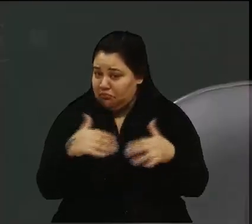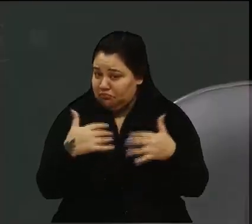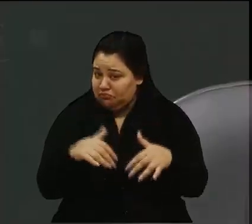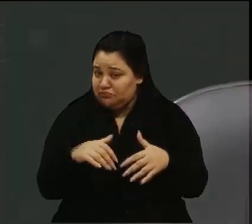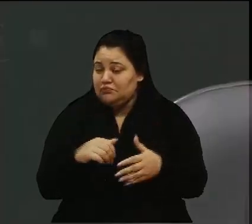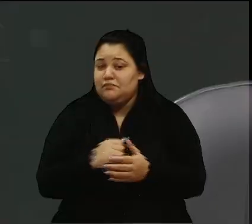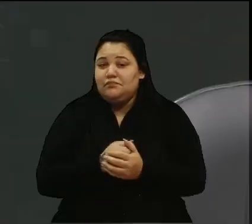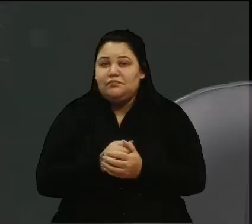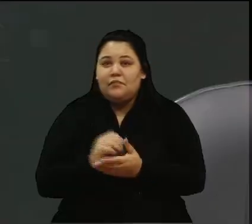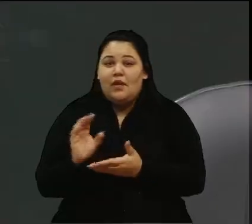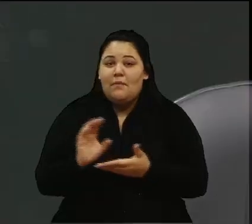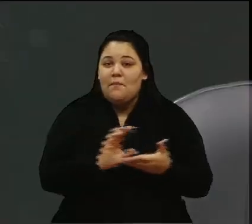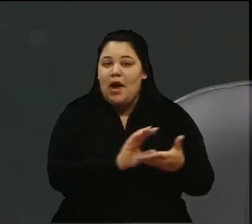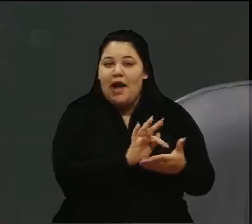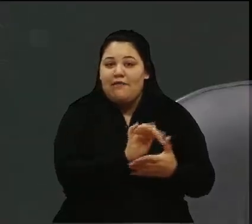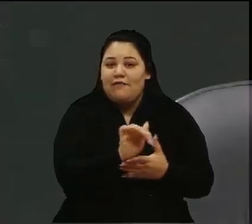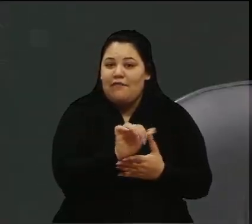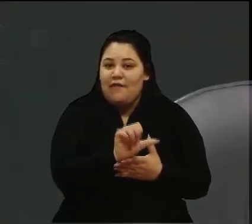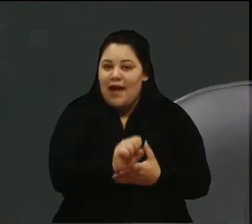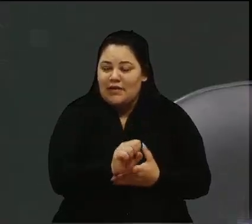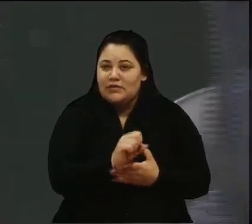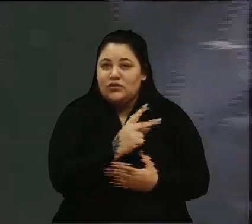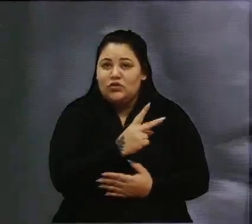a FAS em 2023, R$